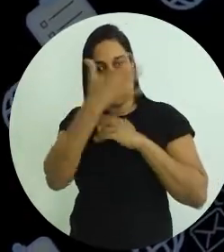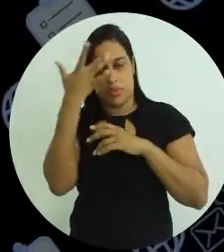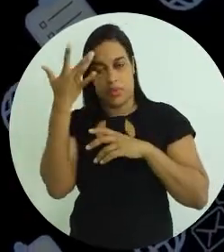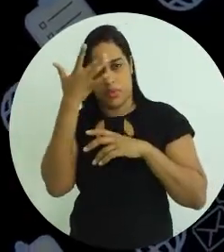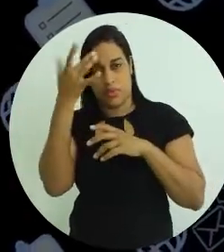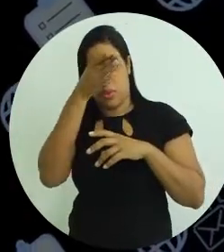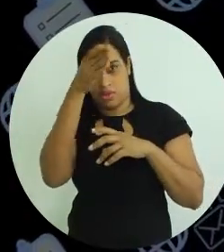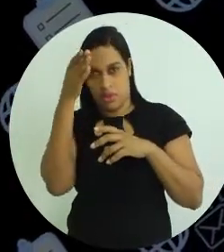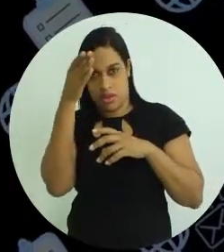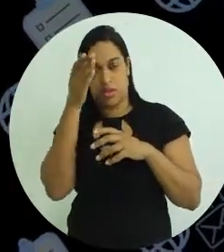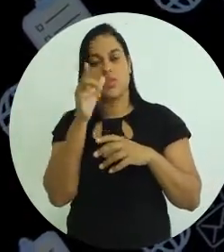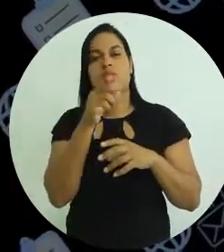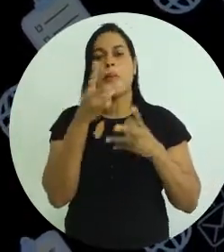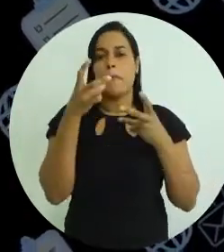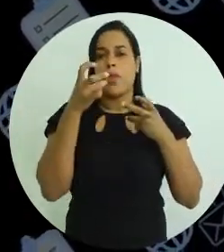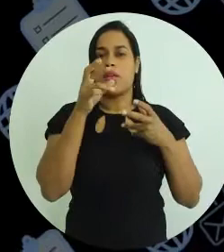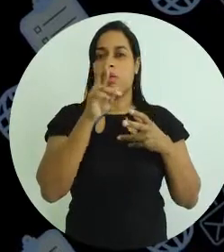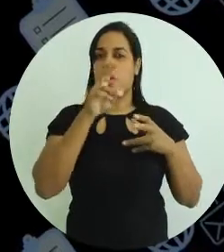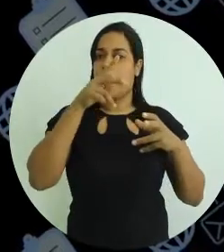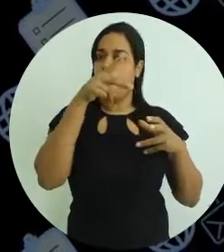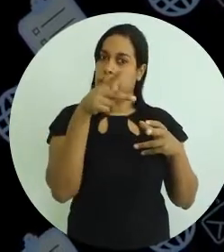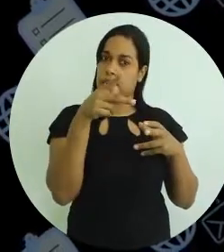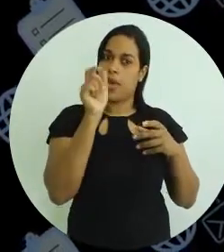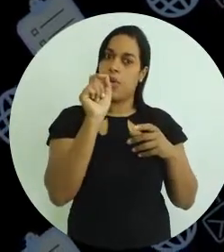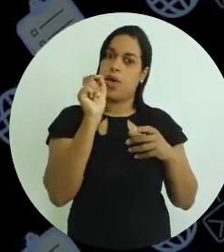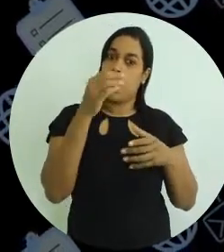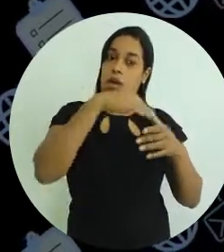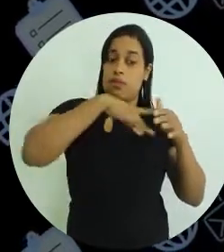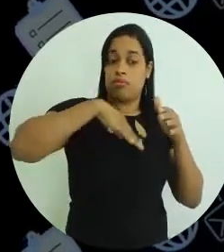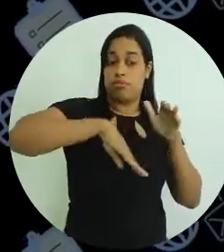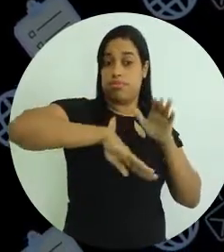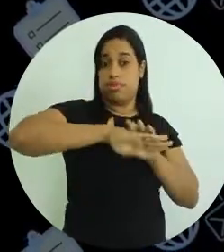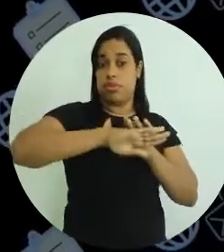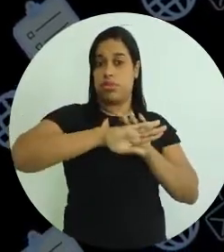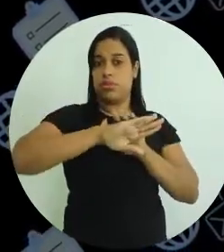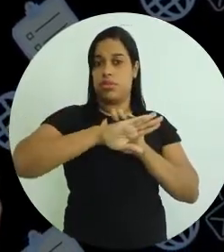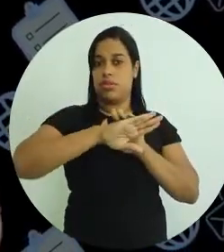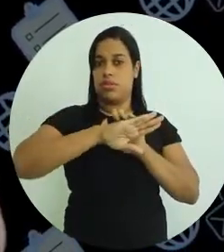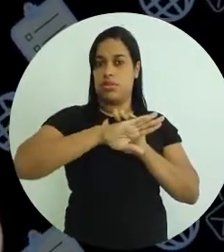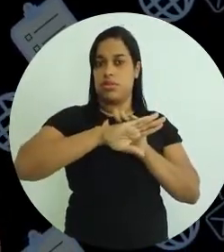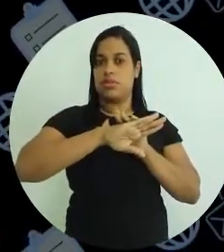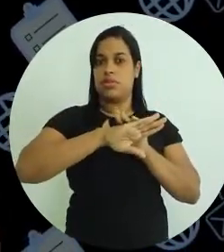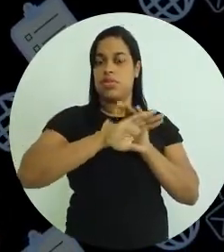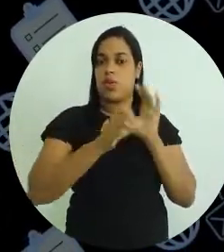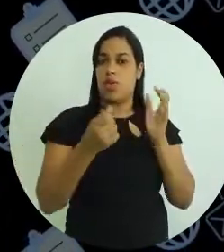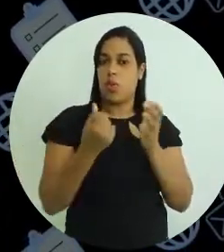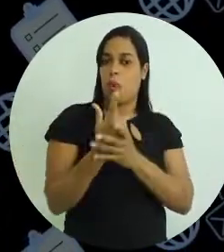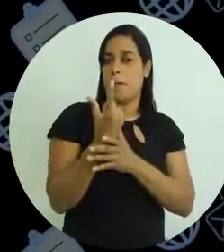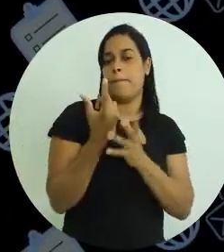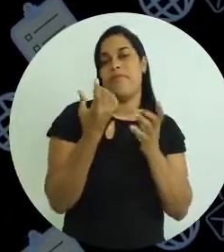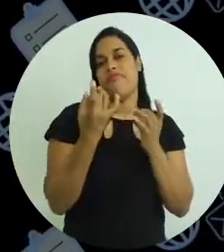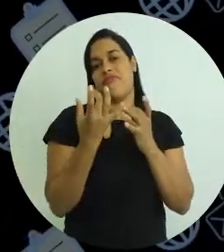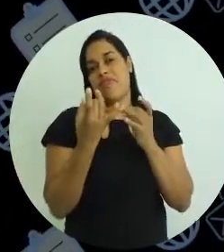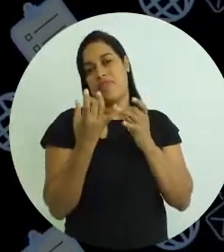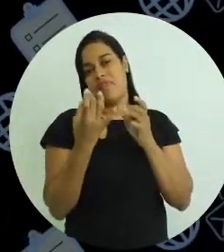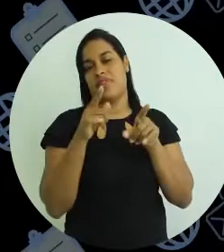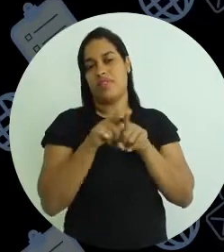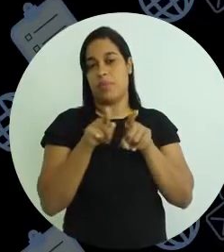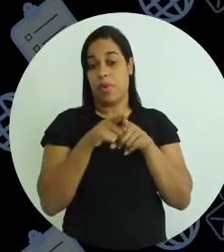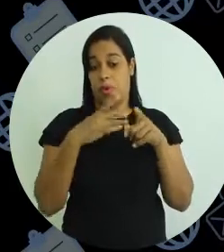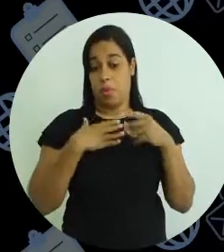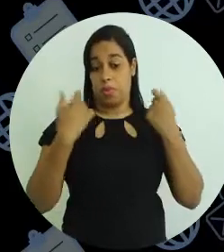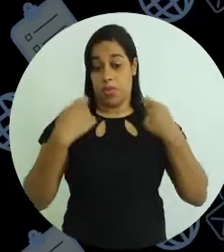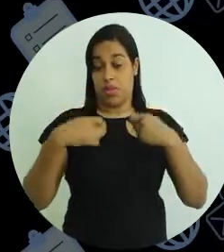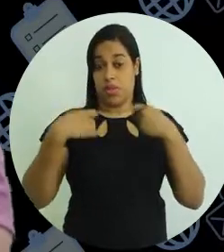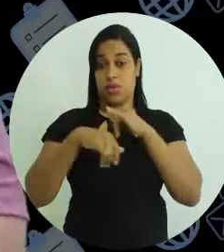esses sistemas ERPs, eles estão muito mais voltados para negócios que envolvem compra e venda e que eu preciso